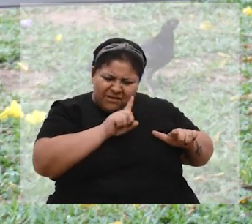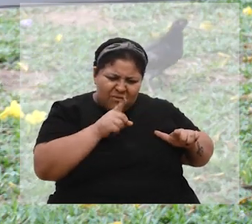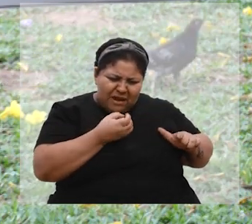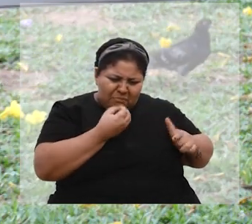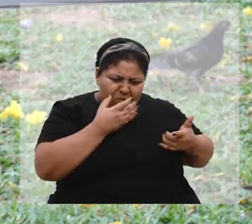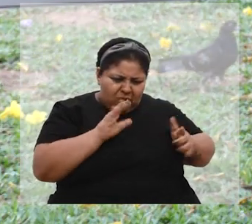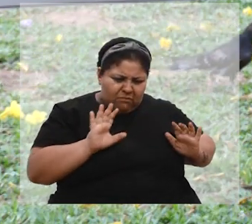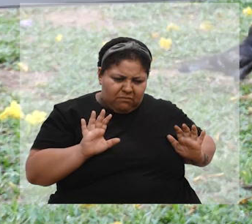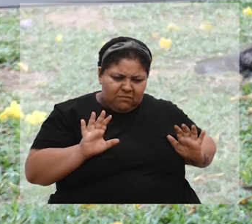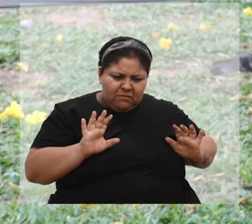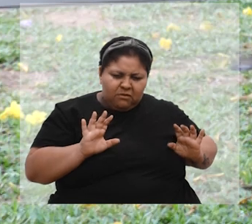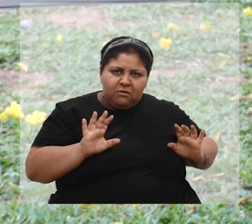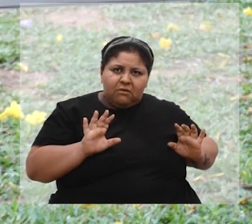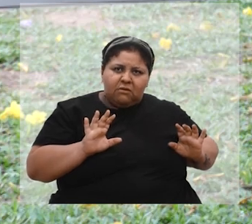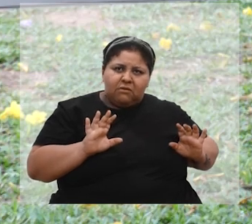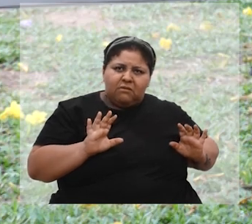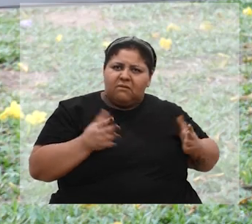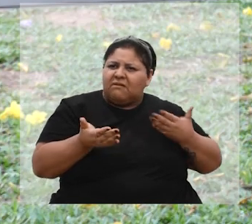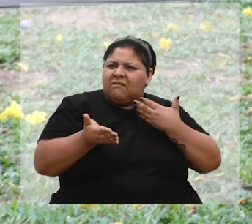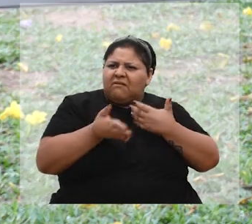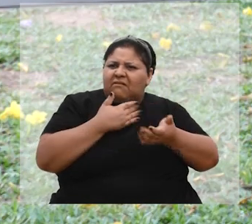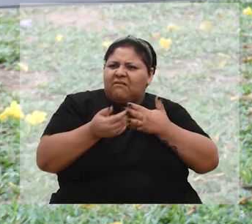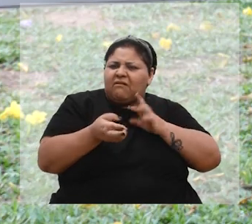sei, mas não era bom, né? Ou